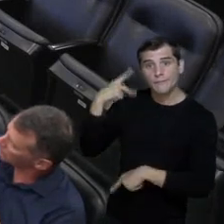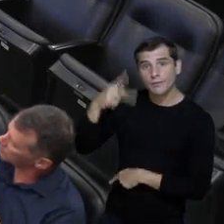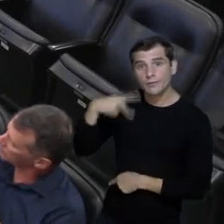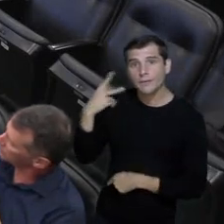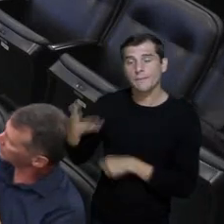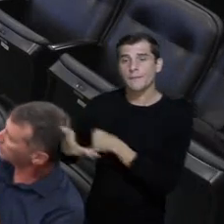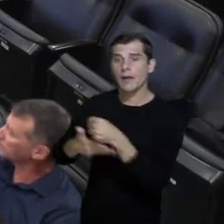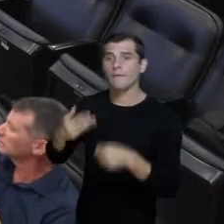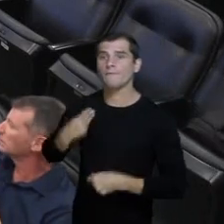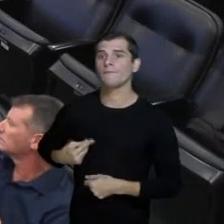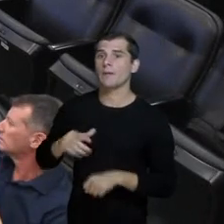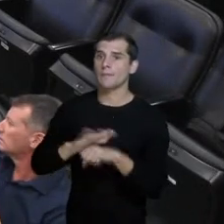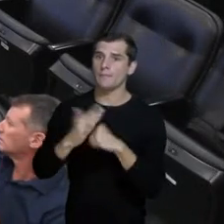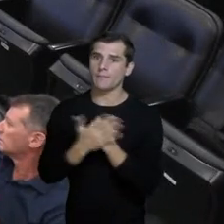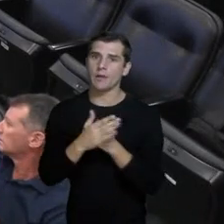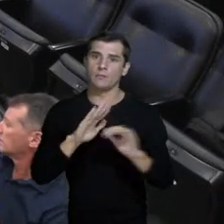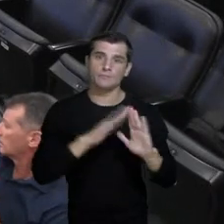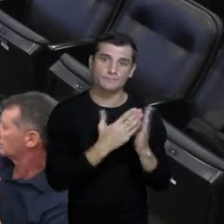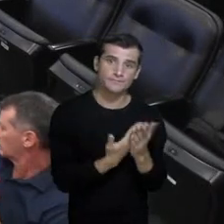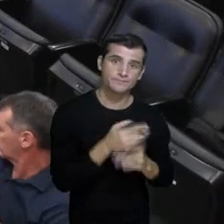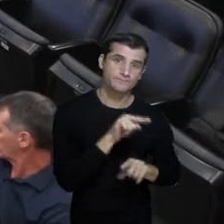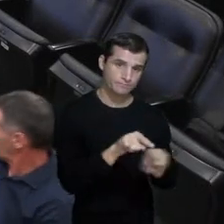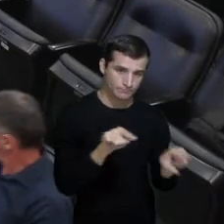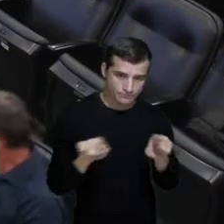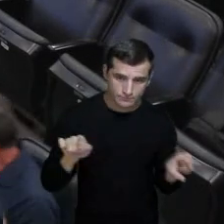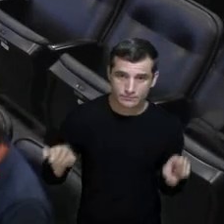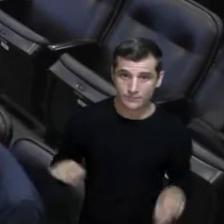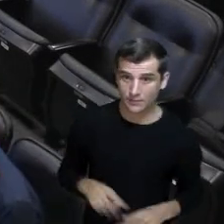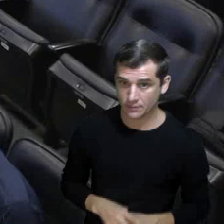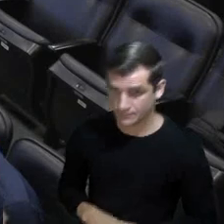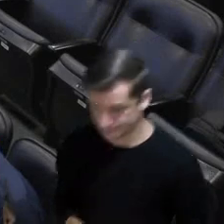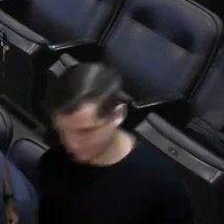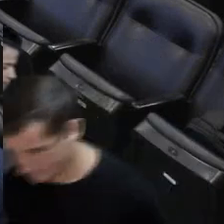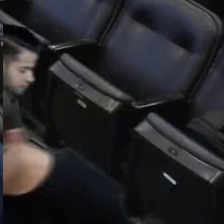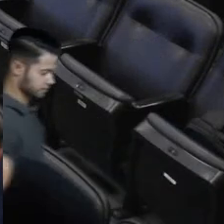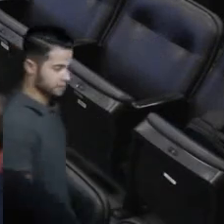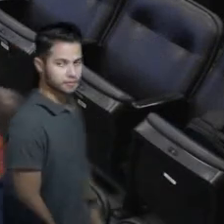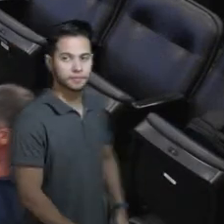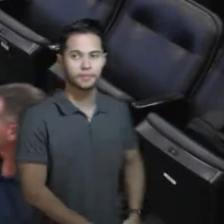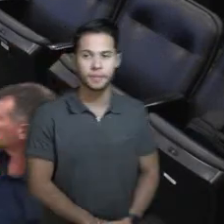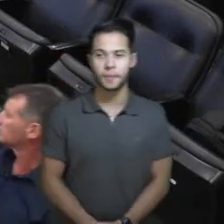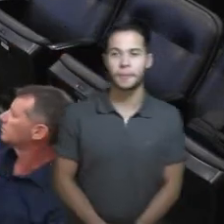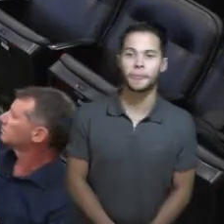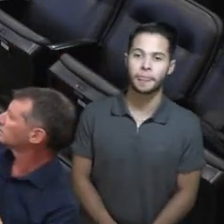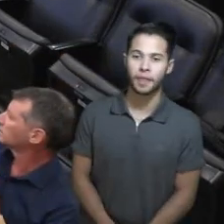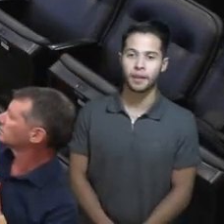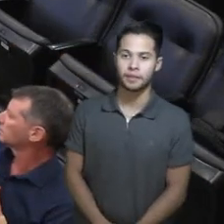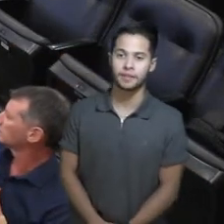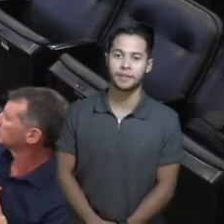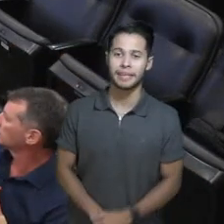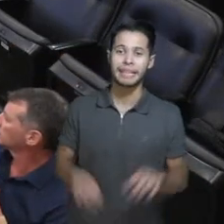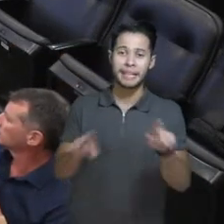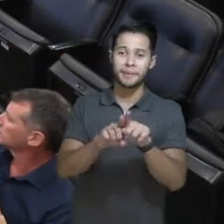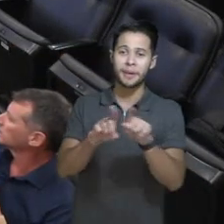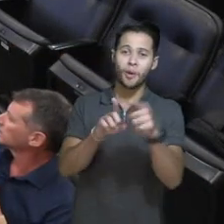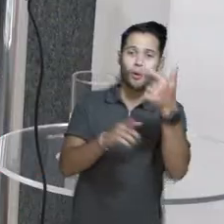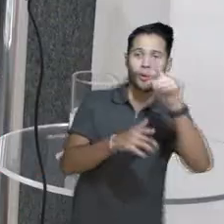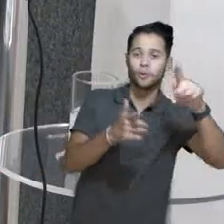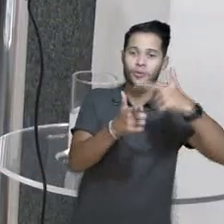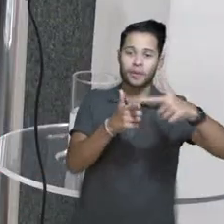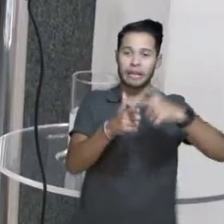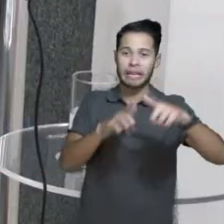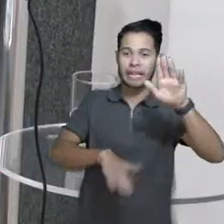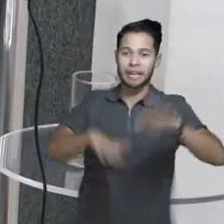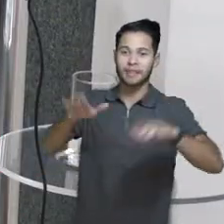no meu bairro na minha escola que a gente né os moradores de rua enfim tantos outros casos que a gente banaliza como algo comum a